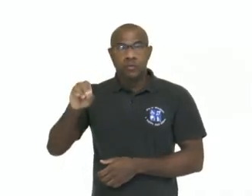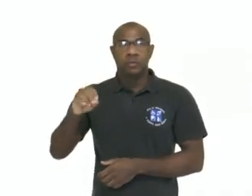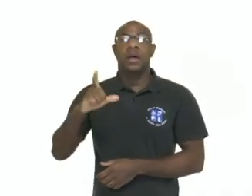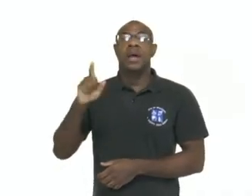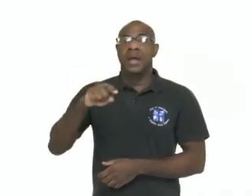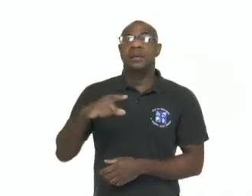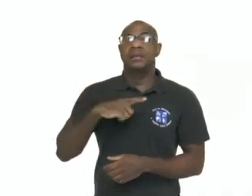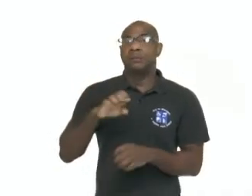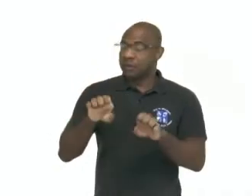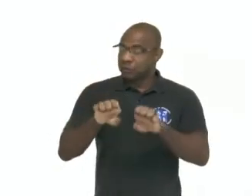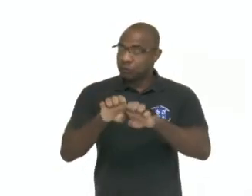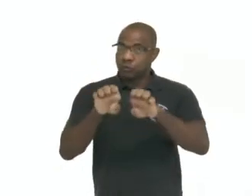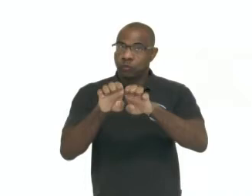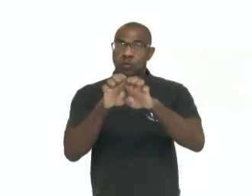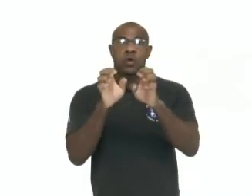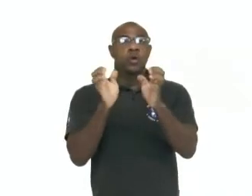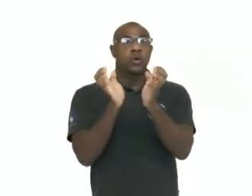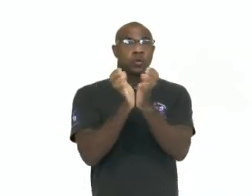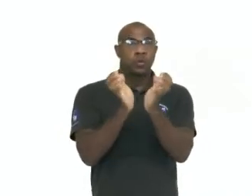sua estrutura o grupo